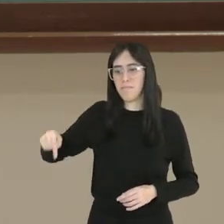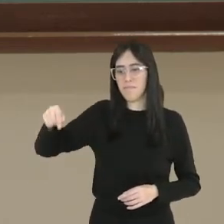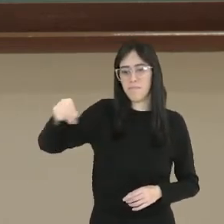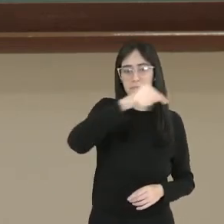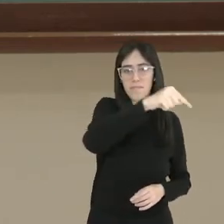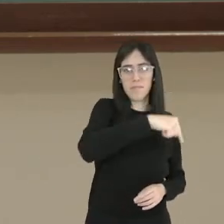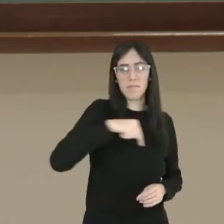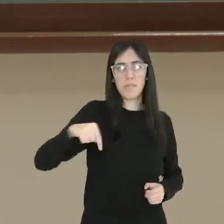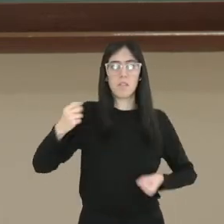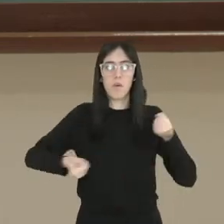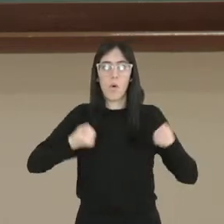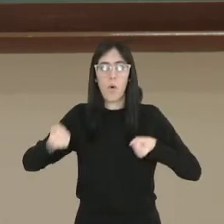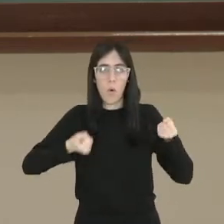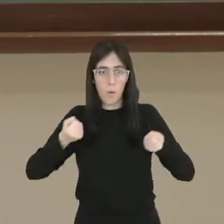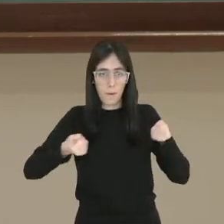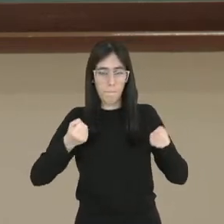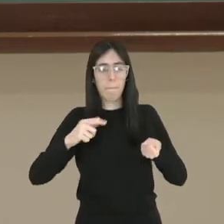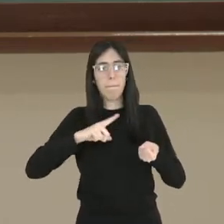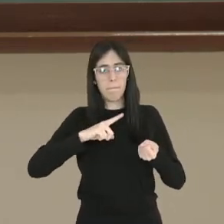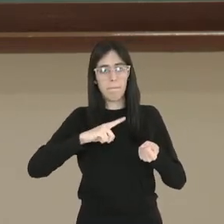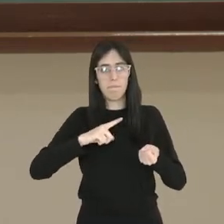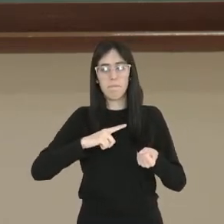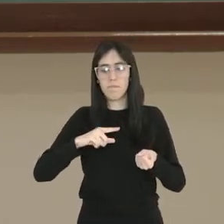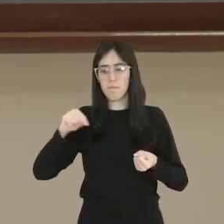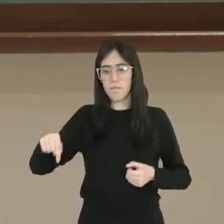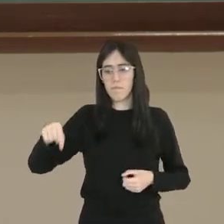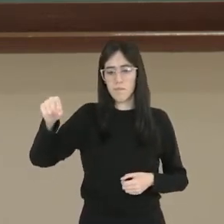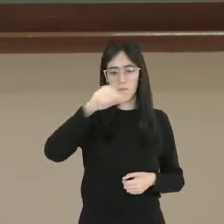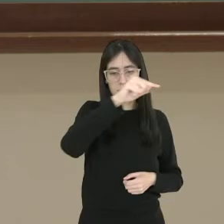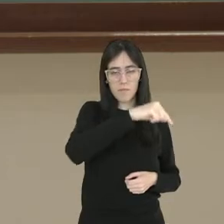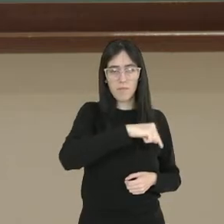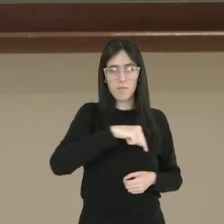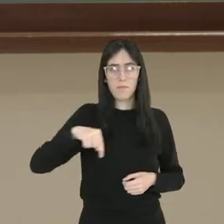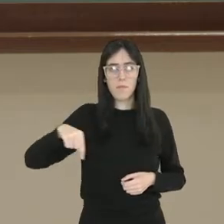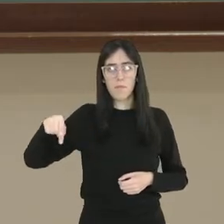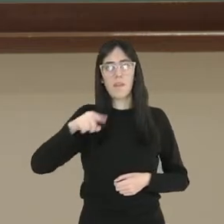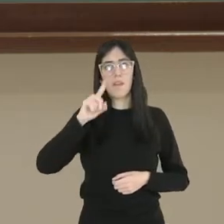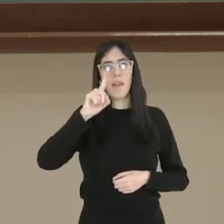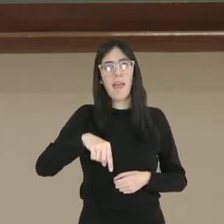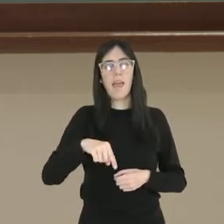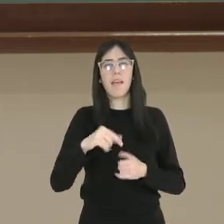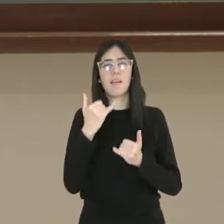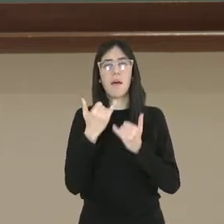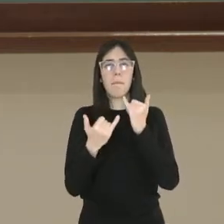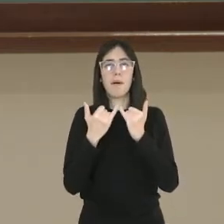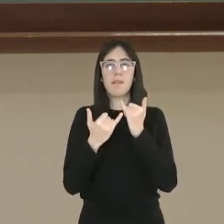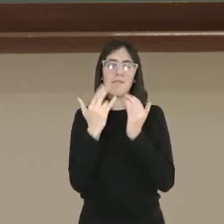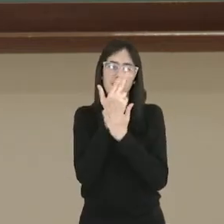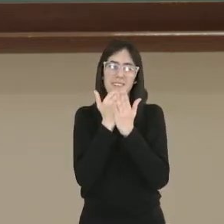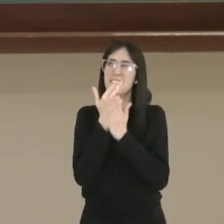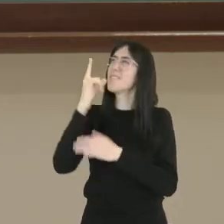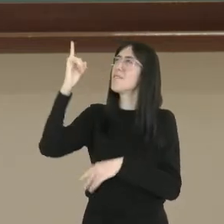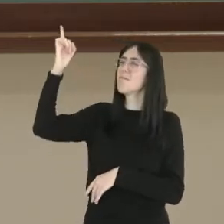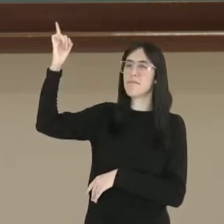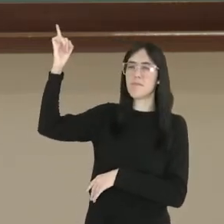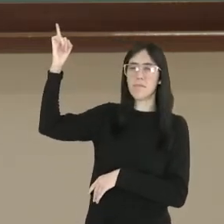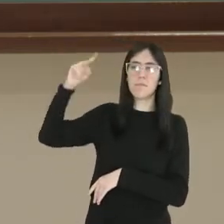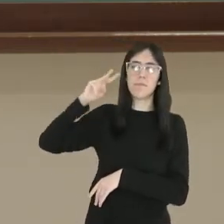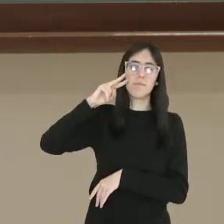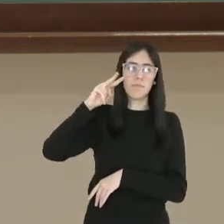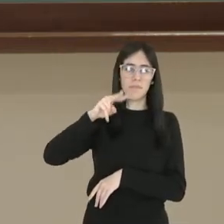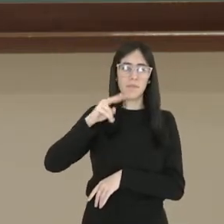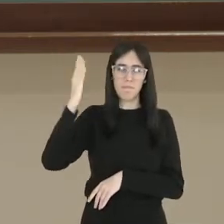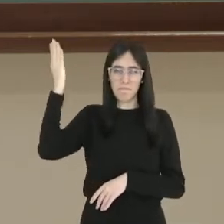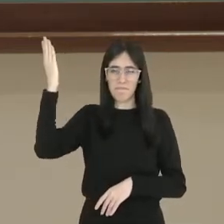bases, essas bases que estão posicionadas em um campo em formato de diamante, e toda a corrida completa minha vai trazer ponto para